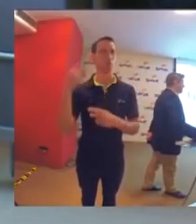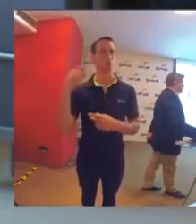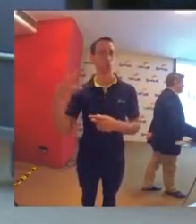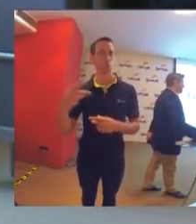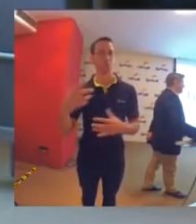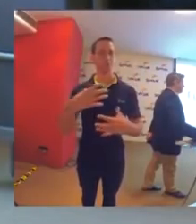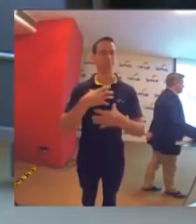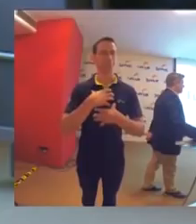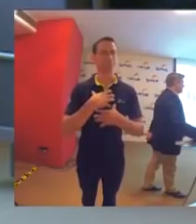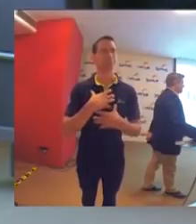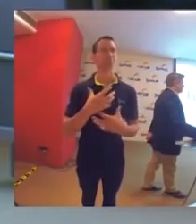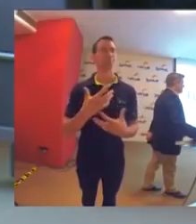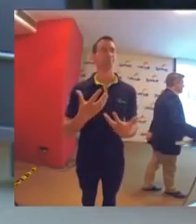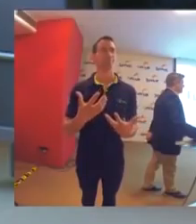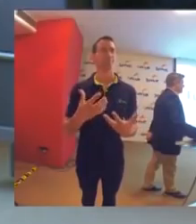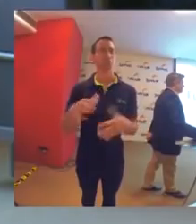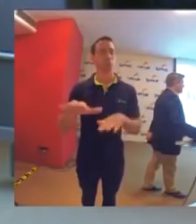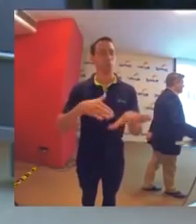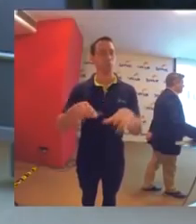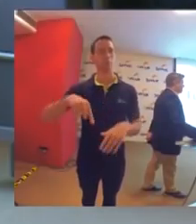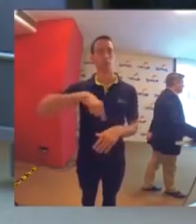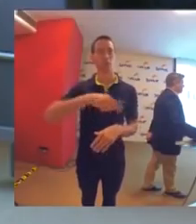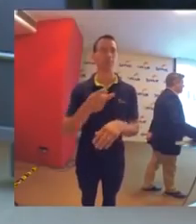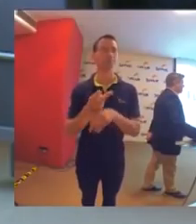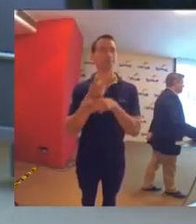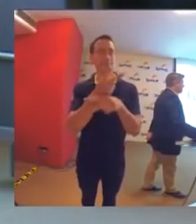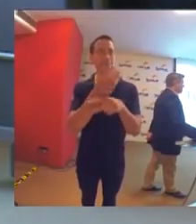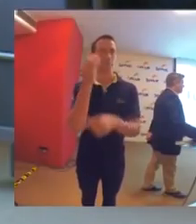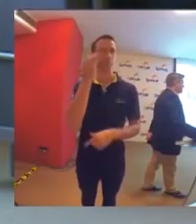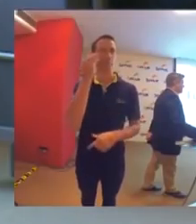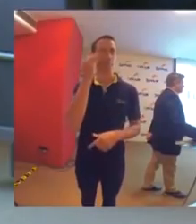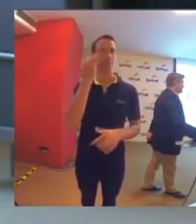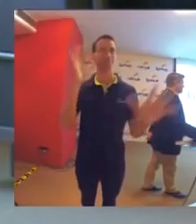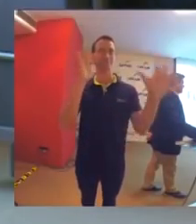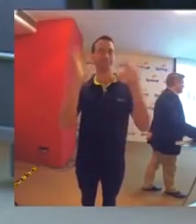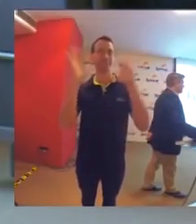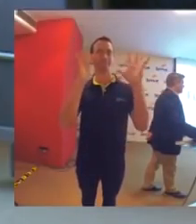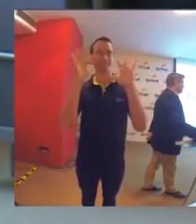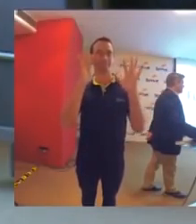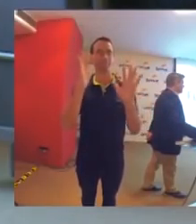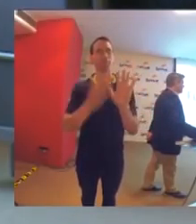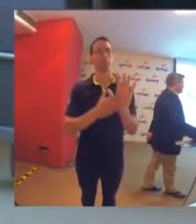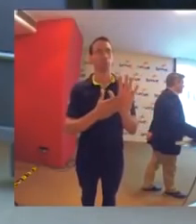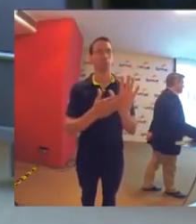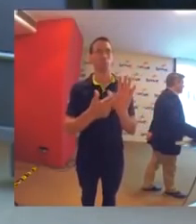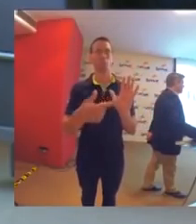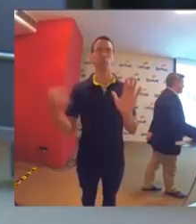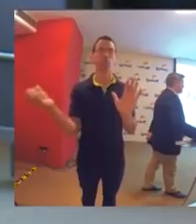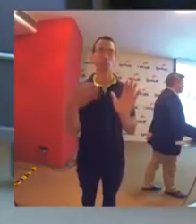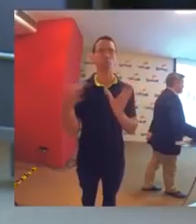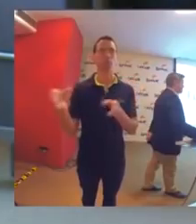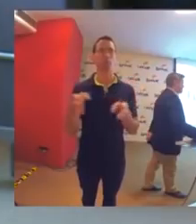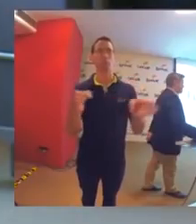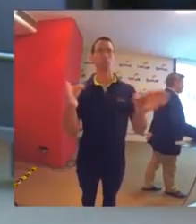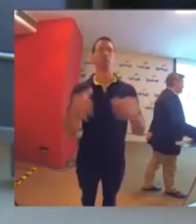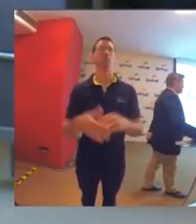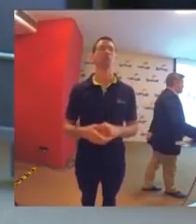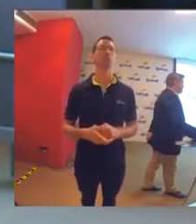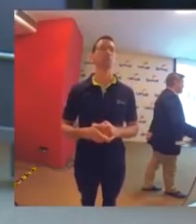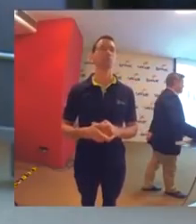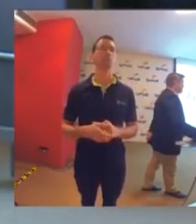esse movimento onde a gente está em busca mesmo de refletir, de propor novos caminhos, enfim, valorizando o que a gente já